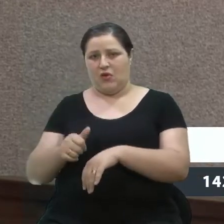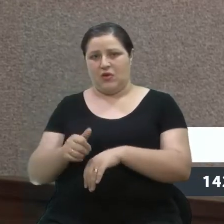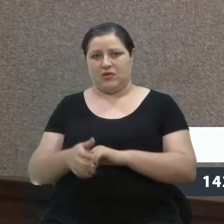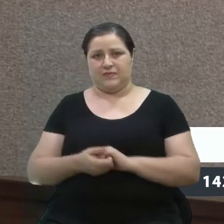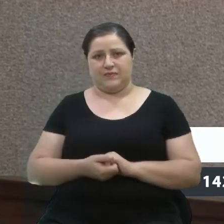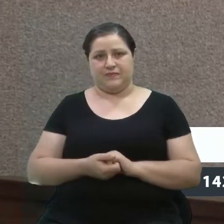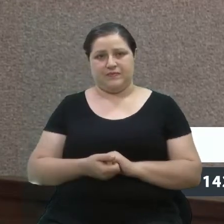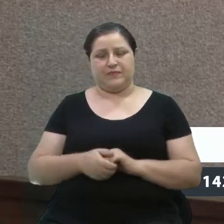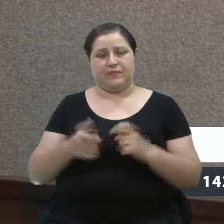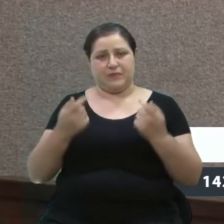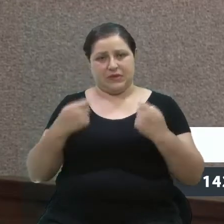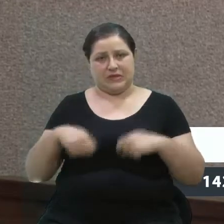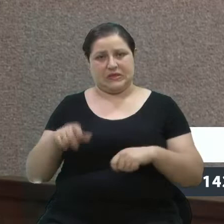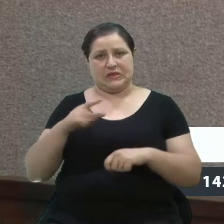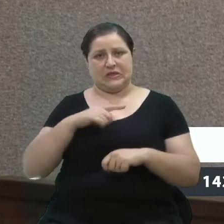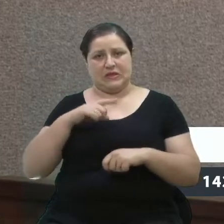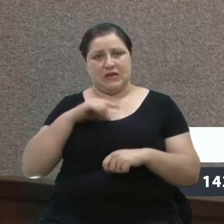essa